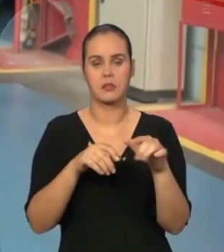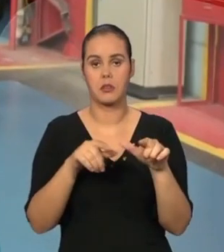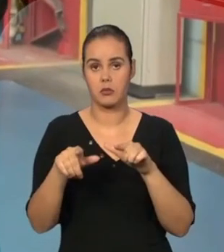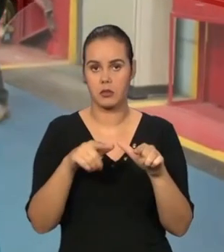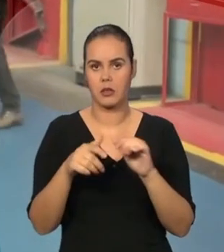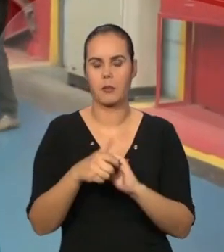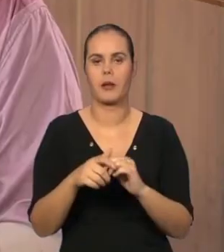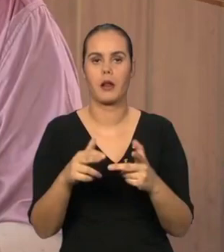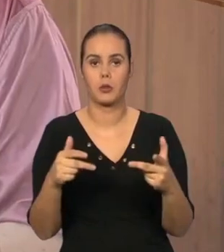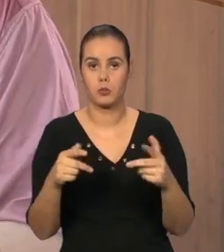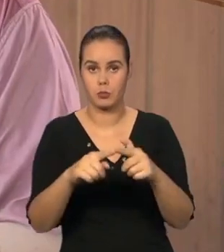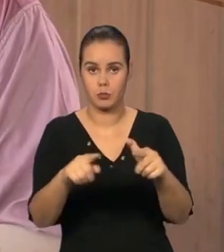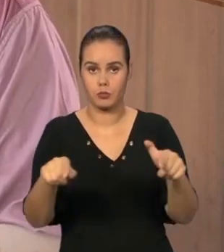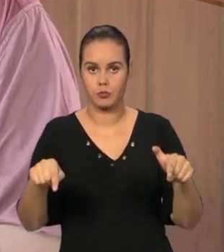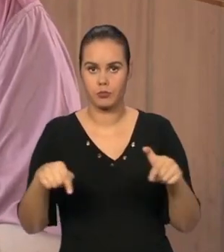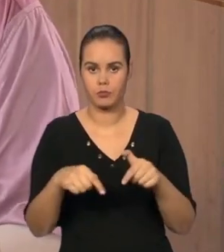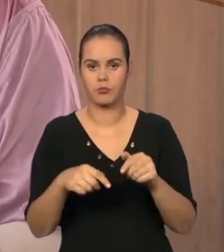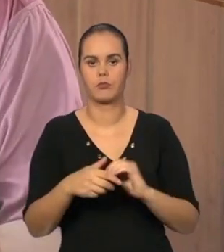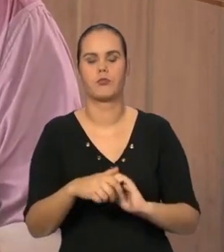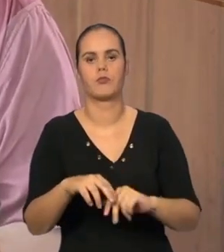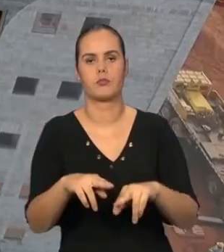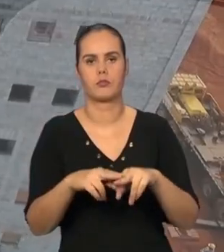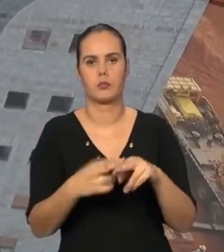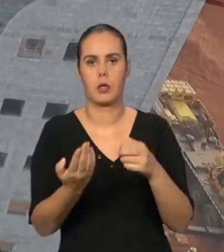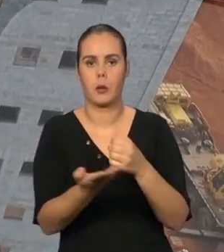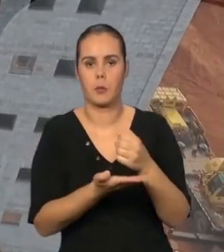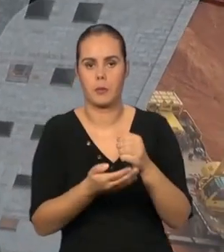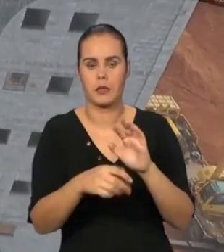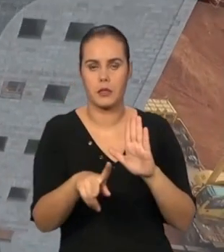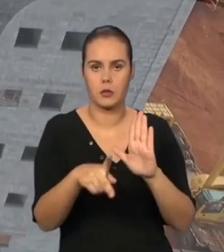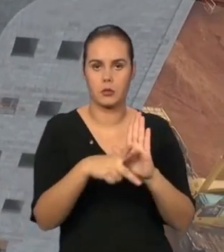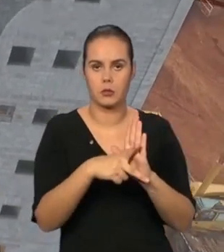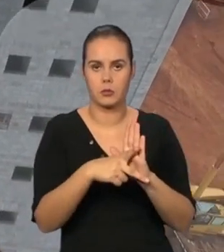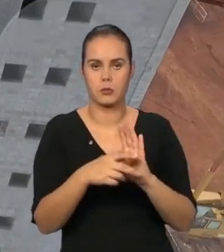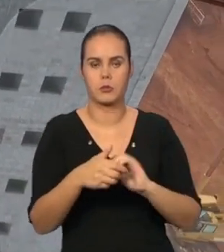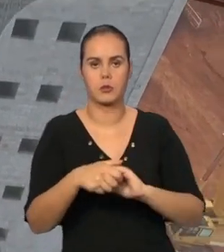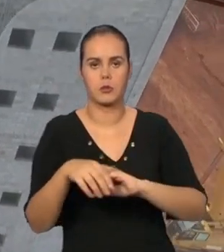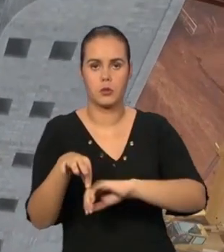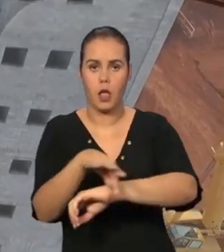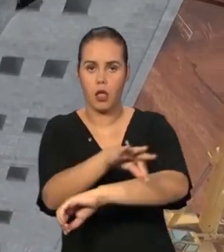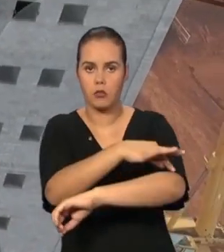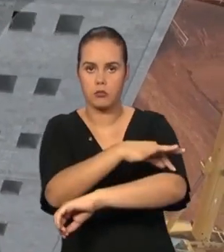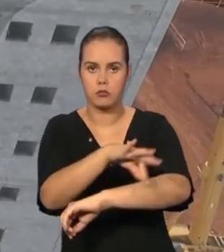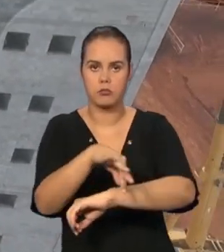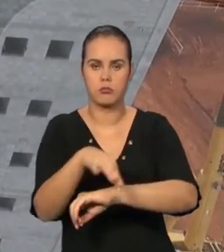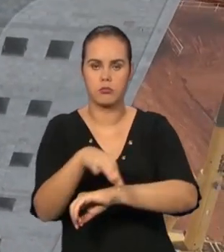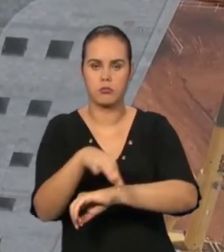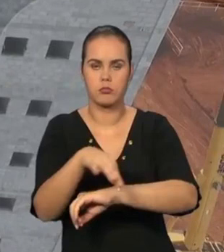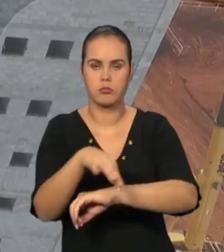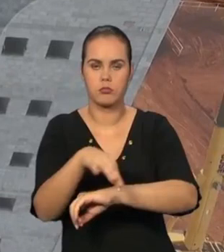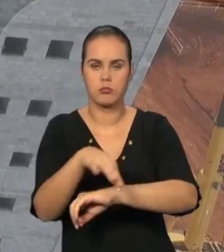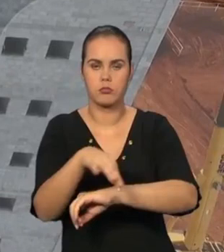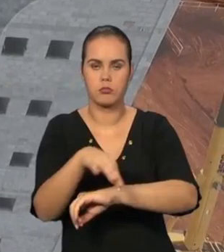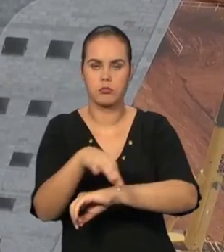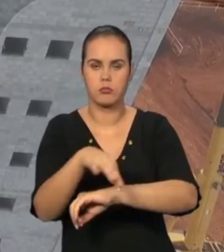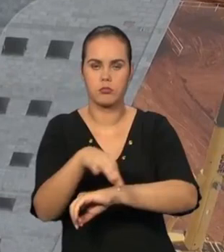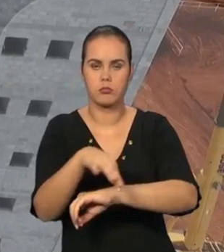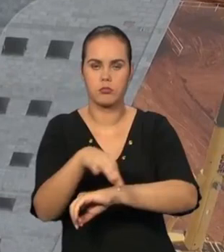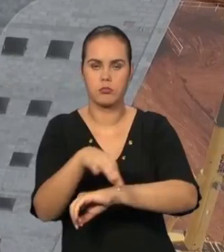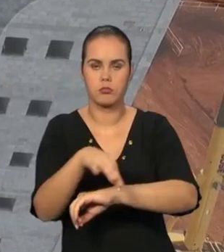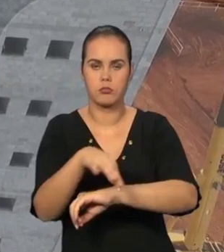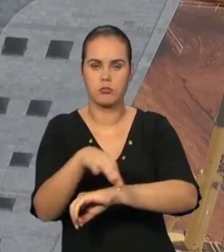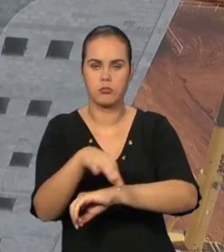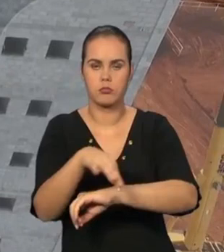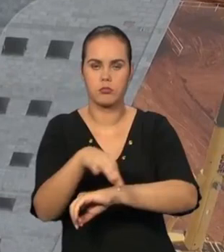e das pessoas. É a partir do projeto arquitetônico, que define as características que você vai usar,